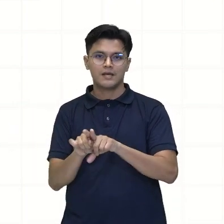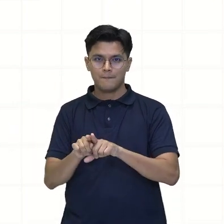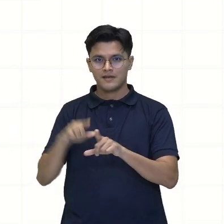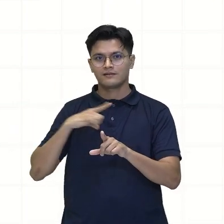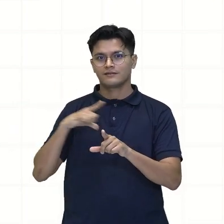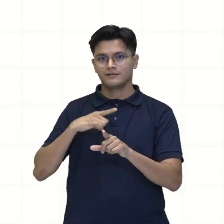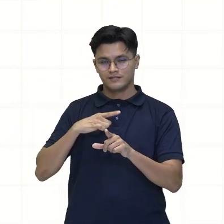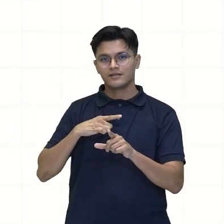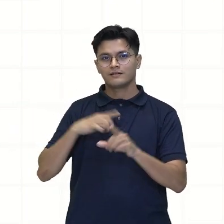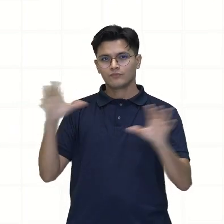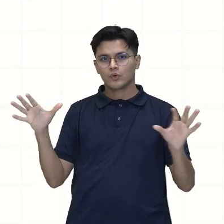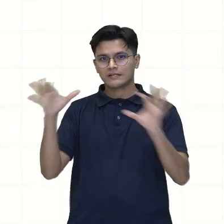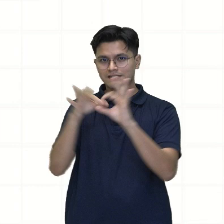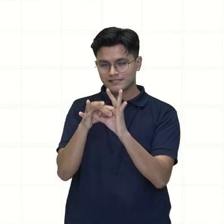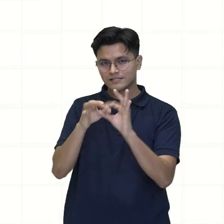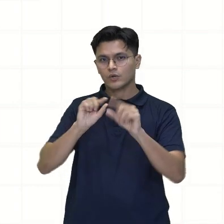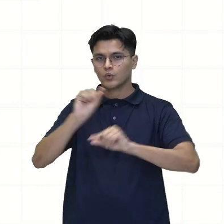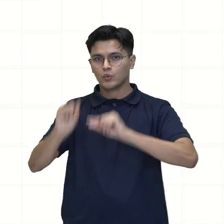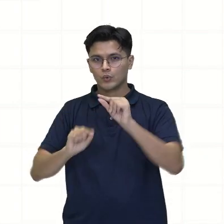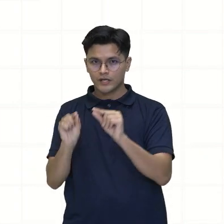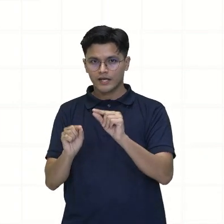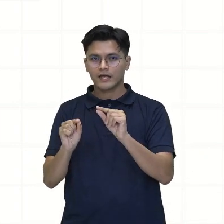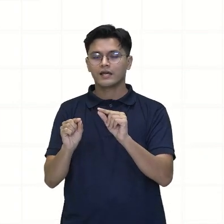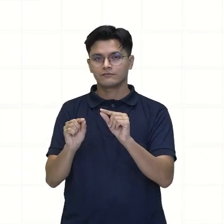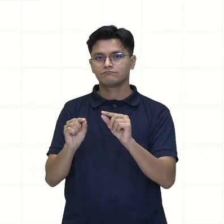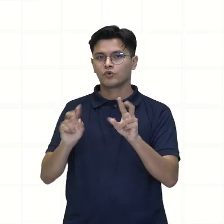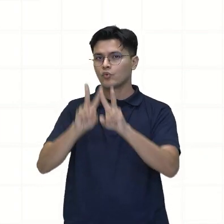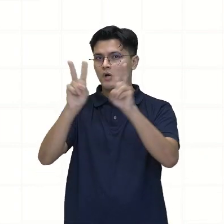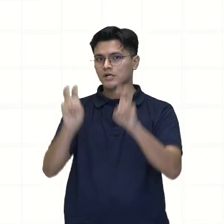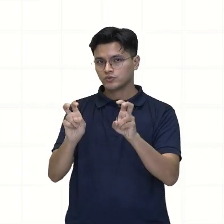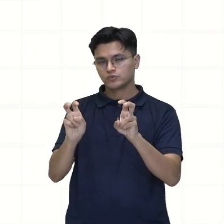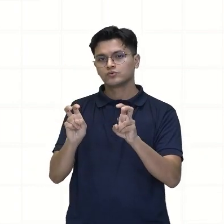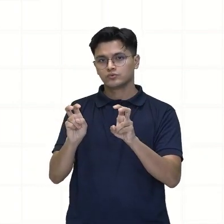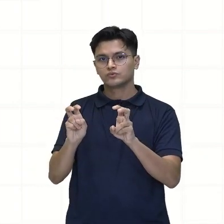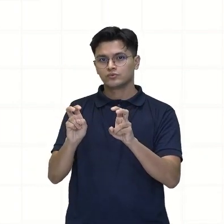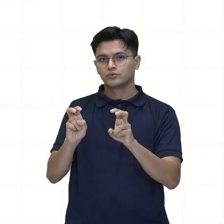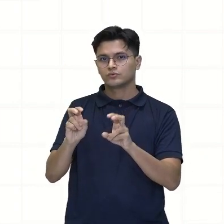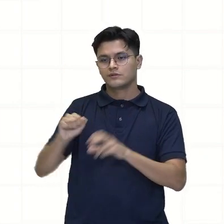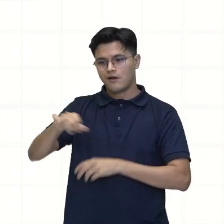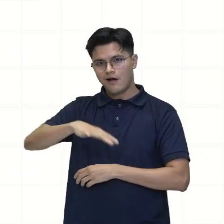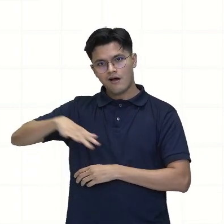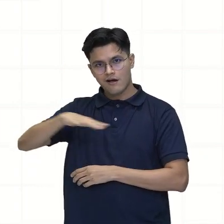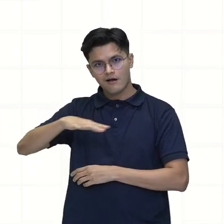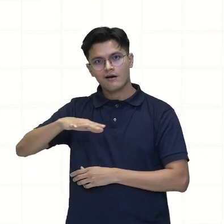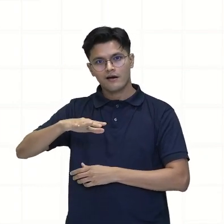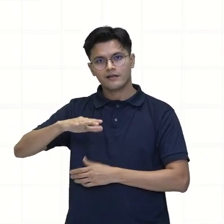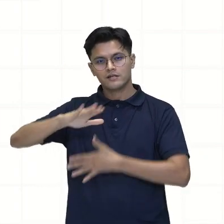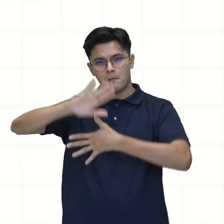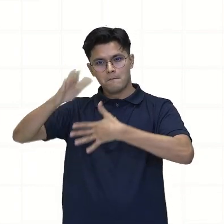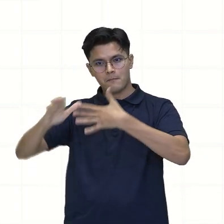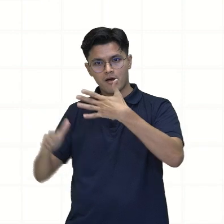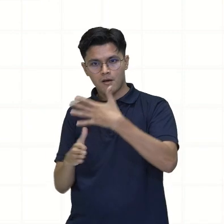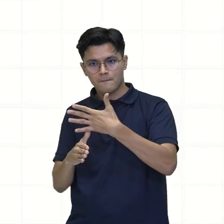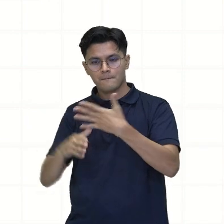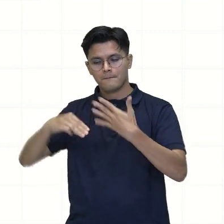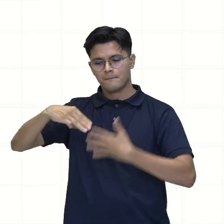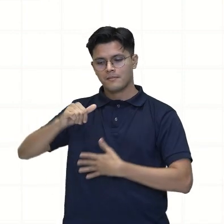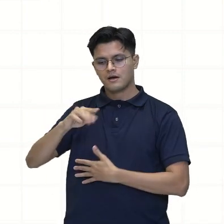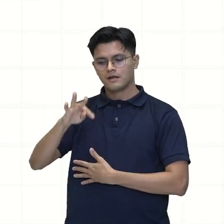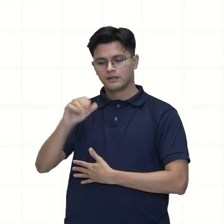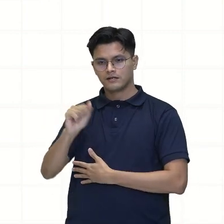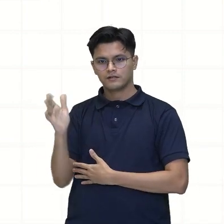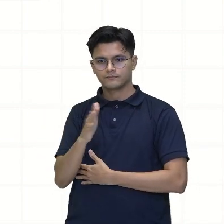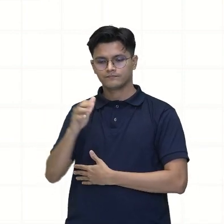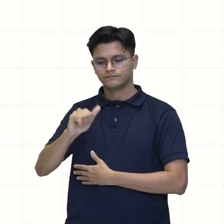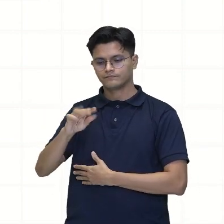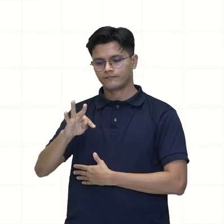bioma ali que está, né, mais relacionado aí com esses estabelecimentos agropecuários. Então, de